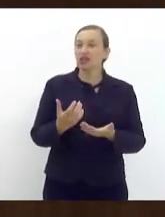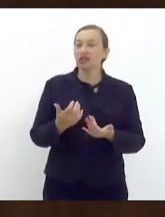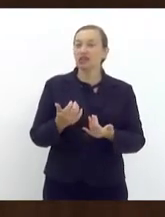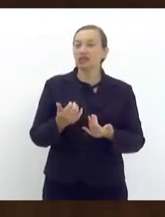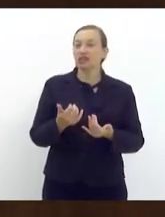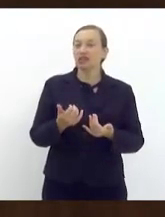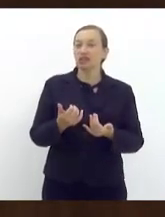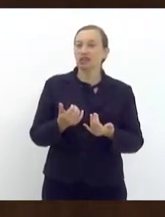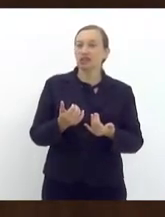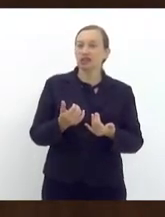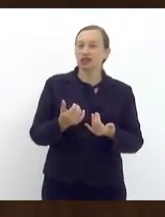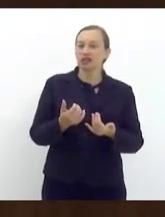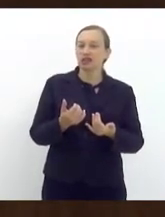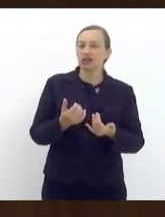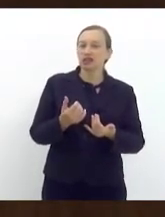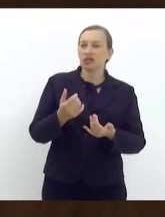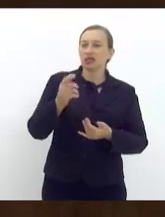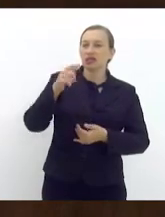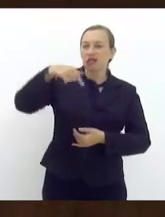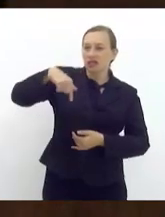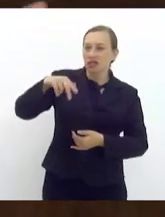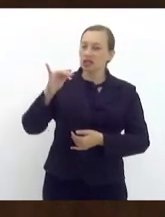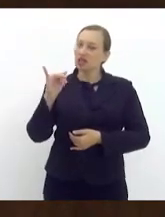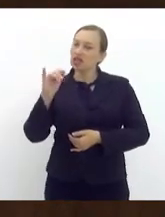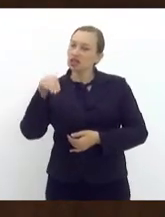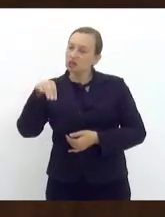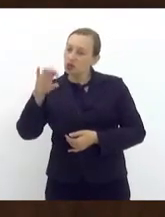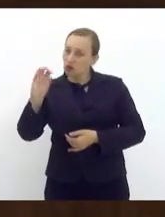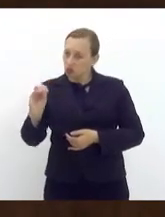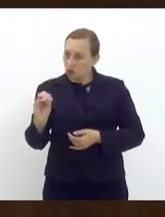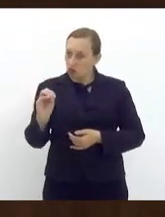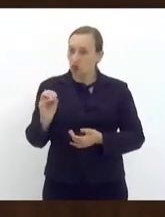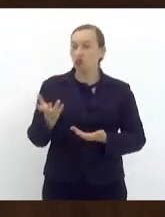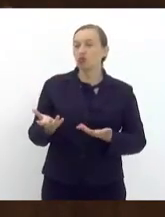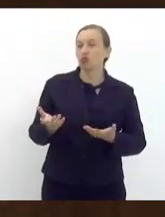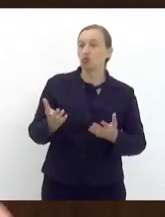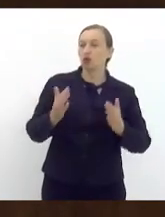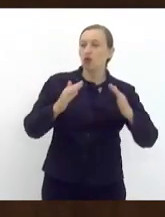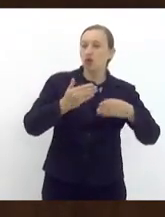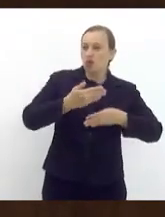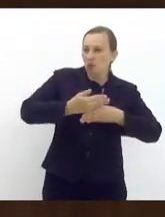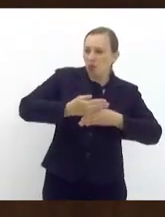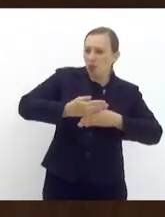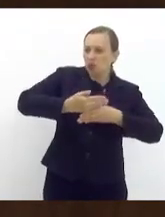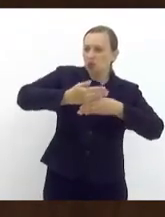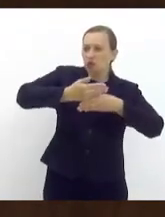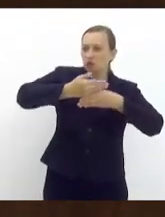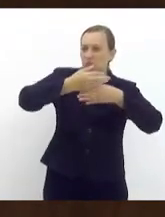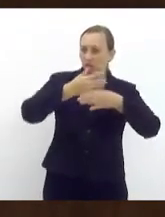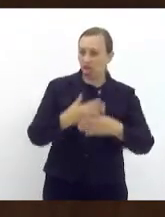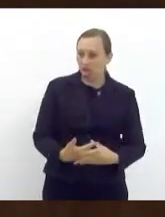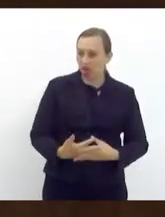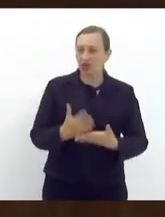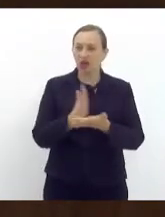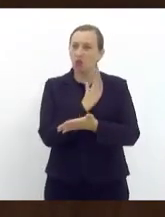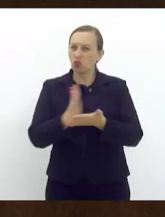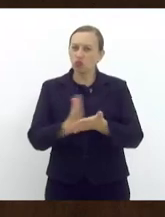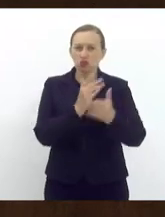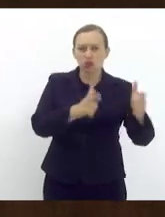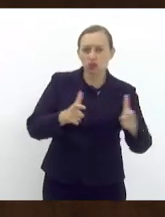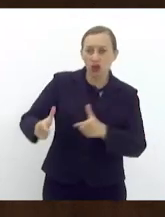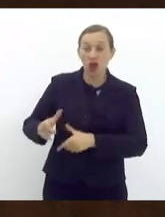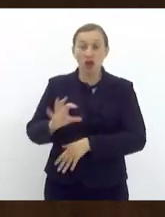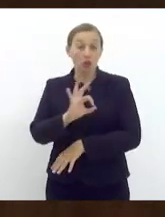morador de rua à beira da linha férrea, muros em certos ramais derrubados, não temos